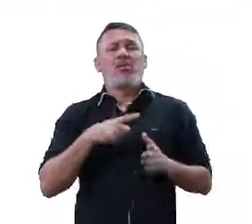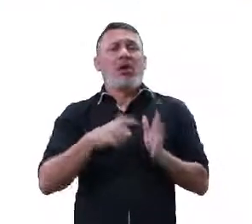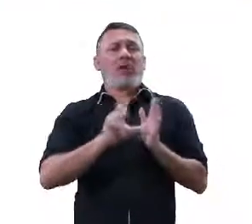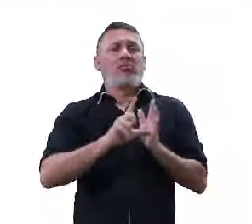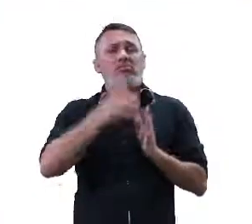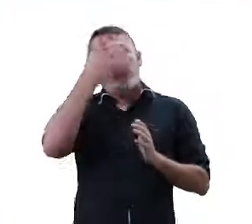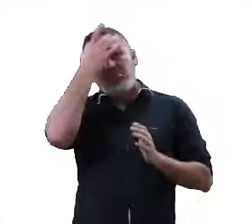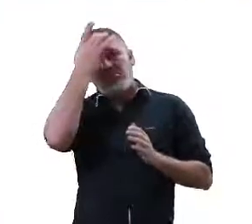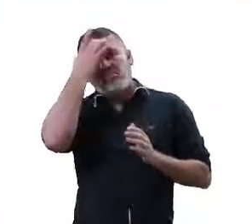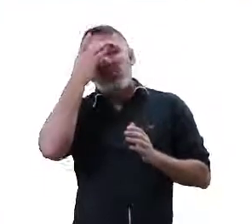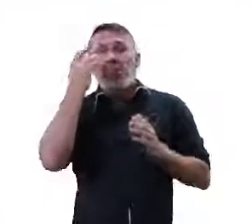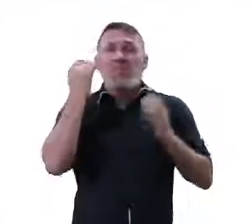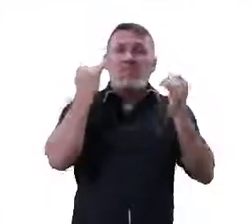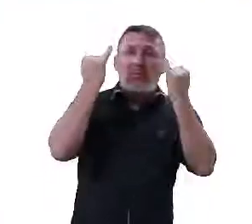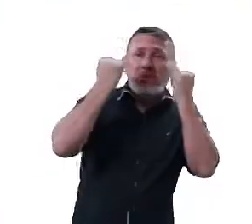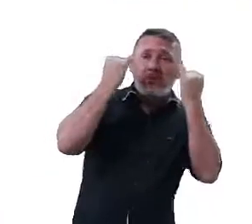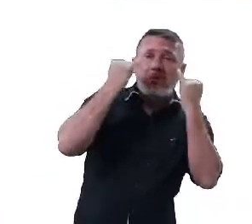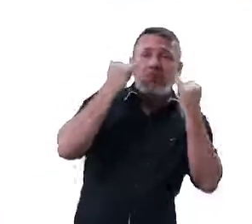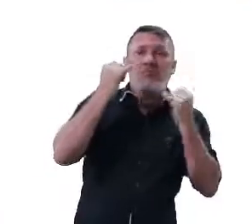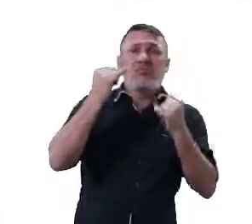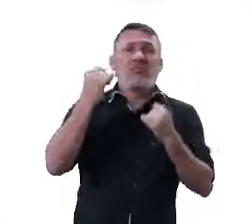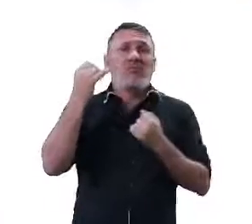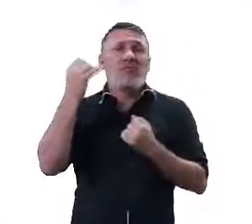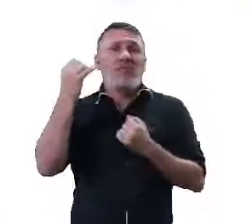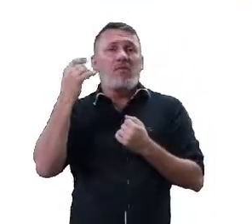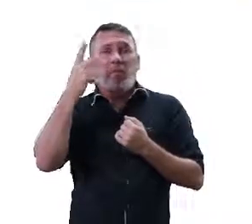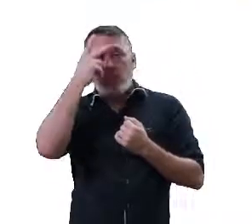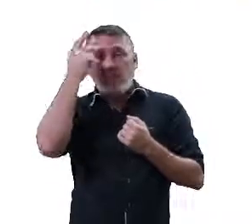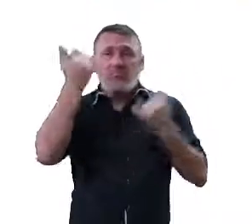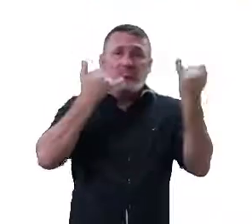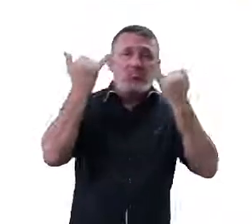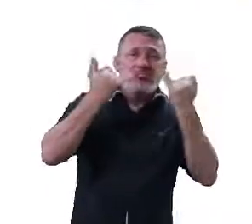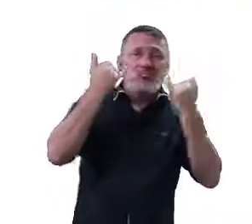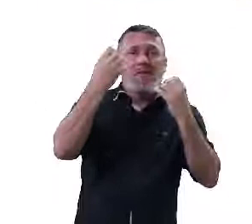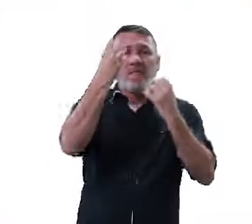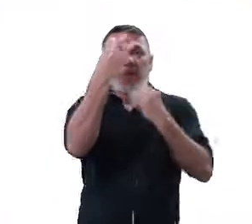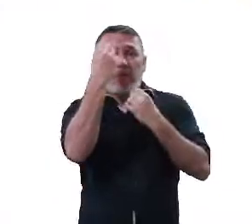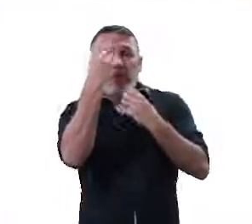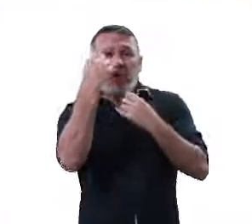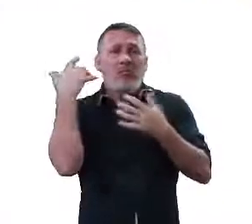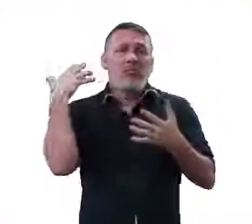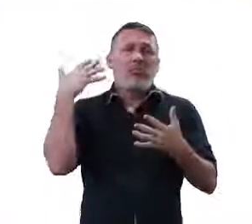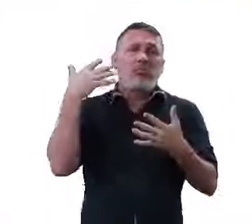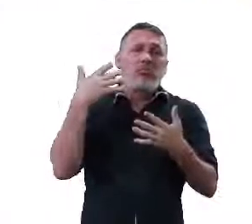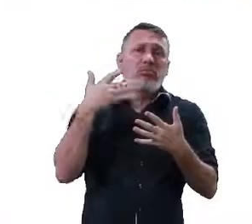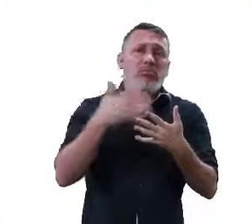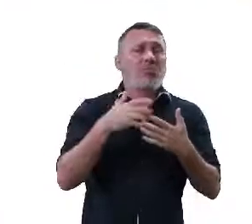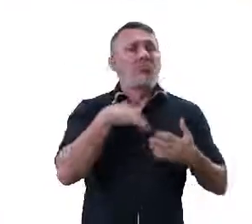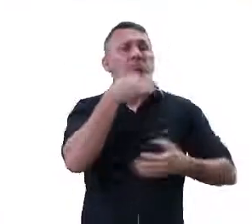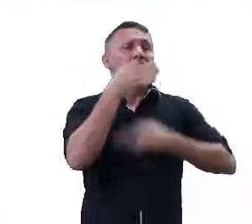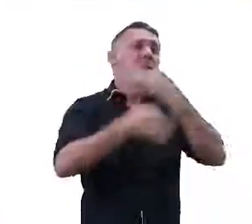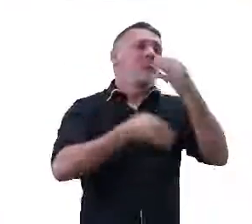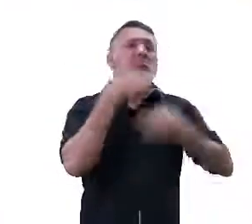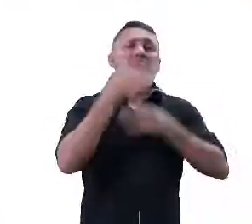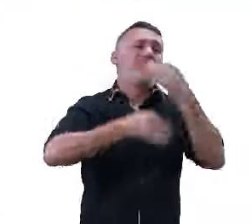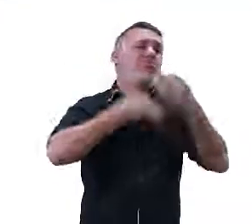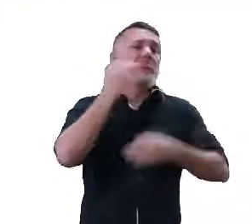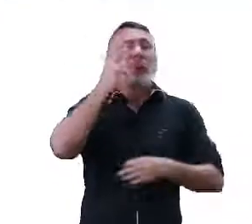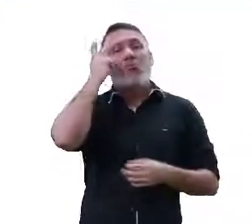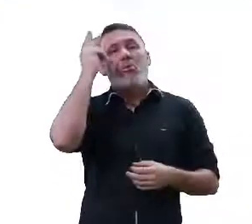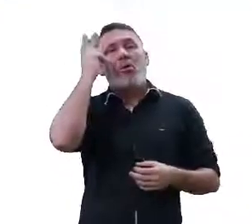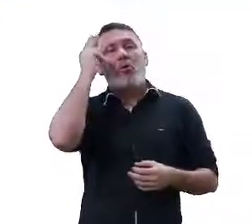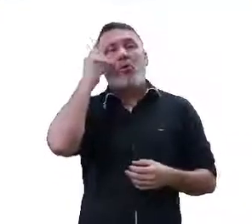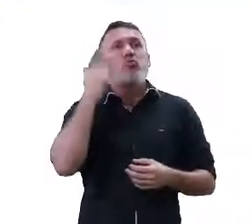preconceitos, preconcepções, né, coisas que são naturalizadas ao longo dos tempos e buscam explicar isso através do